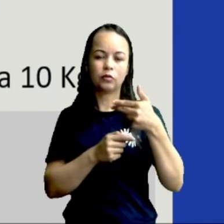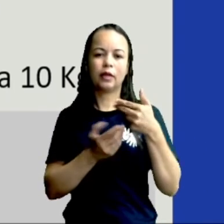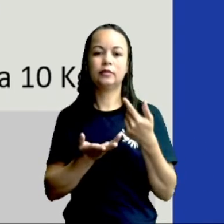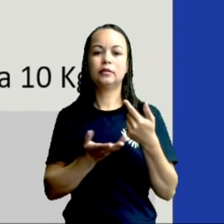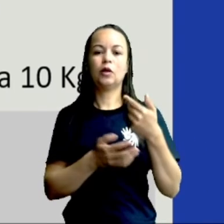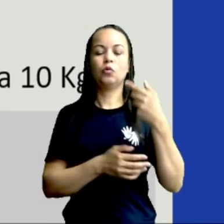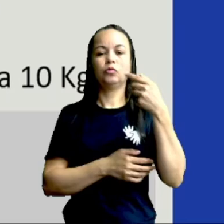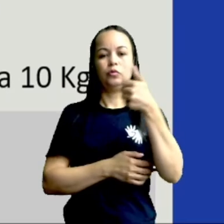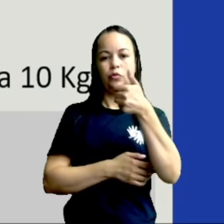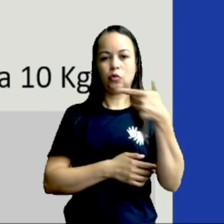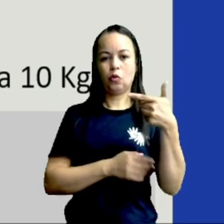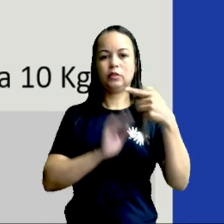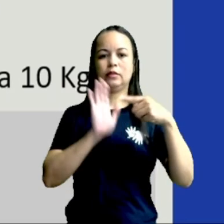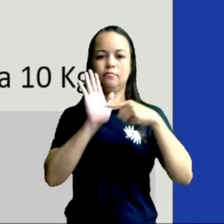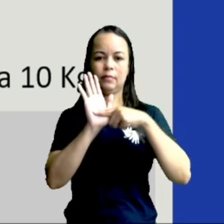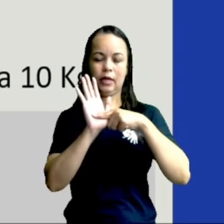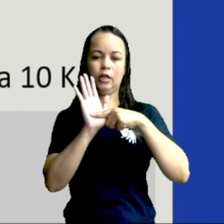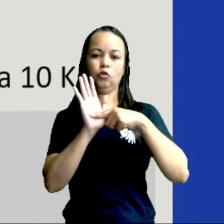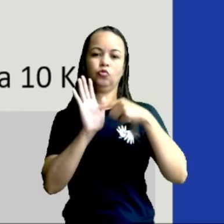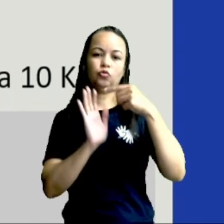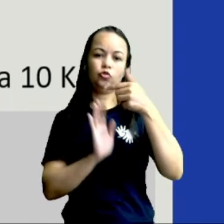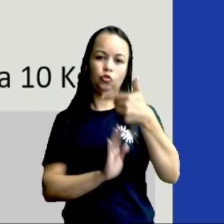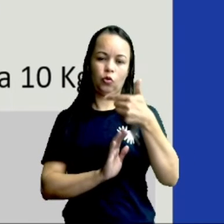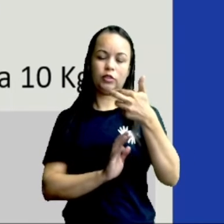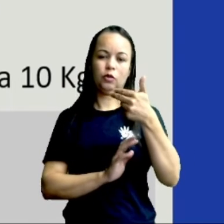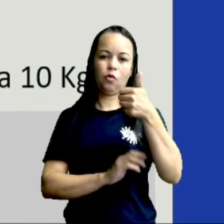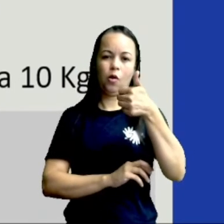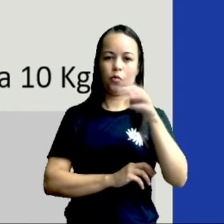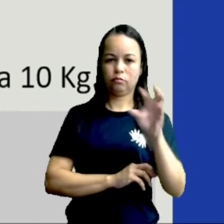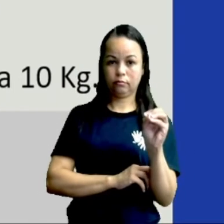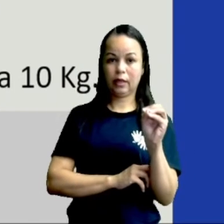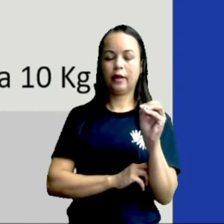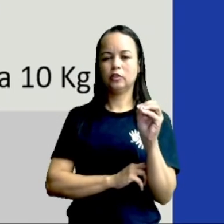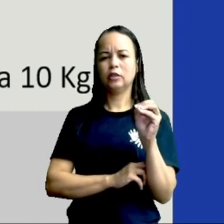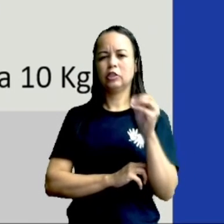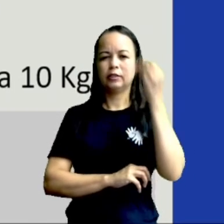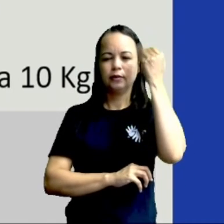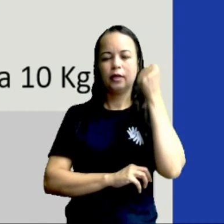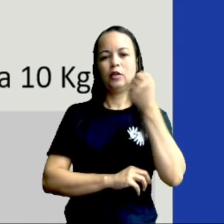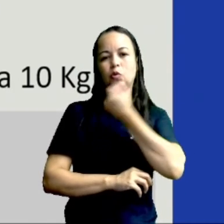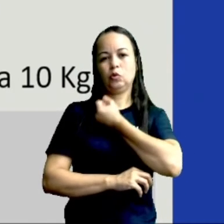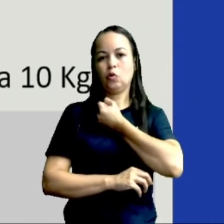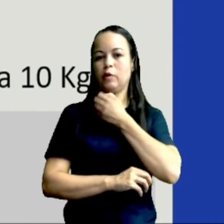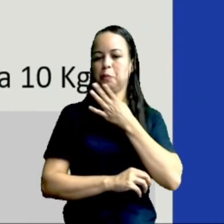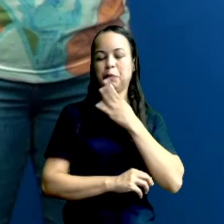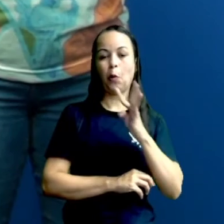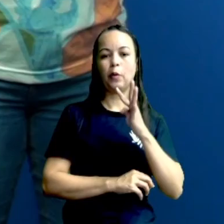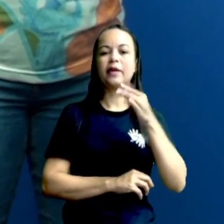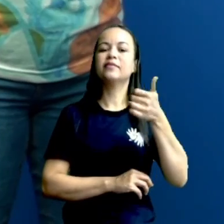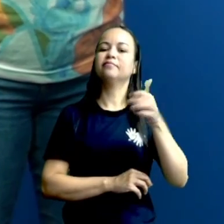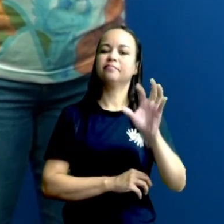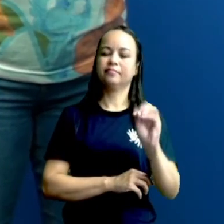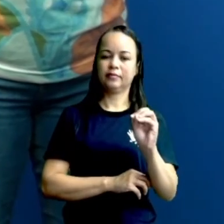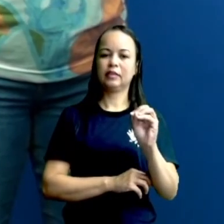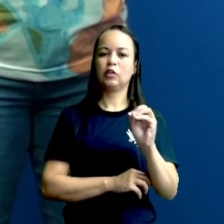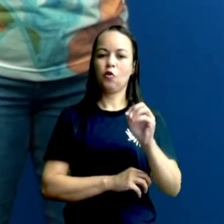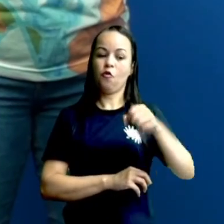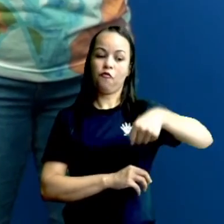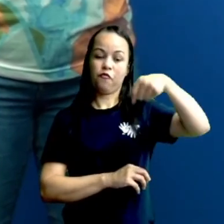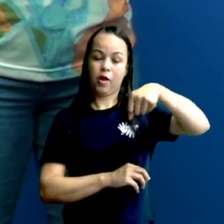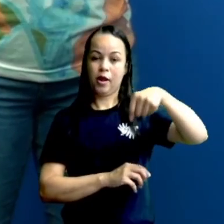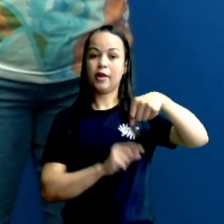12 menos 2, 10. Então, já sei que o meu número desconhecido aí é 10. O pacote verde vale